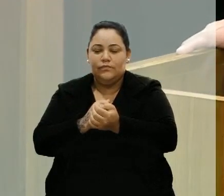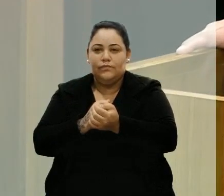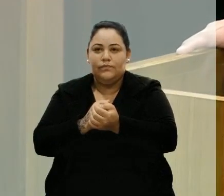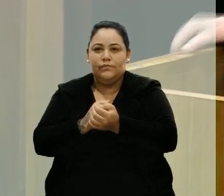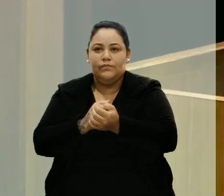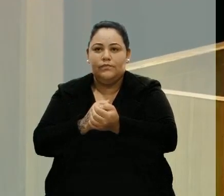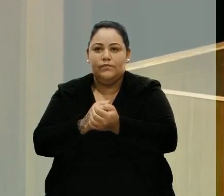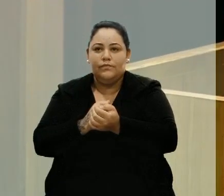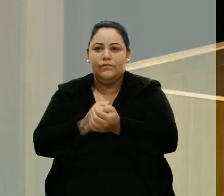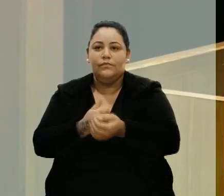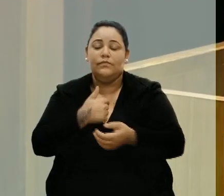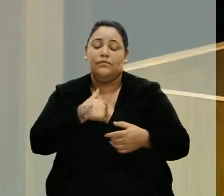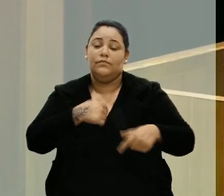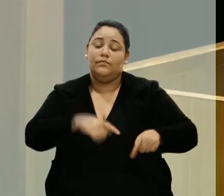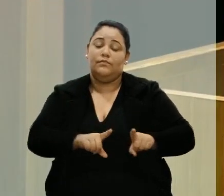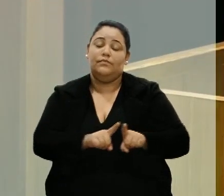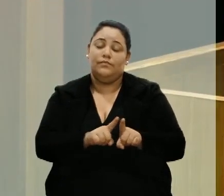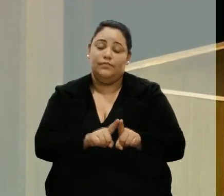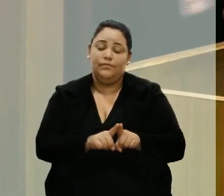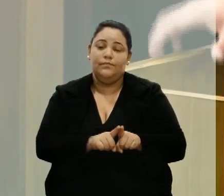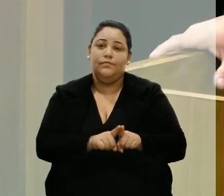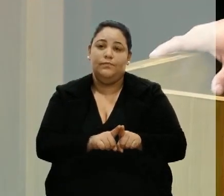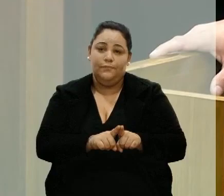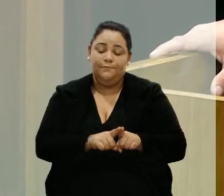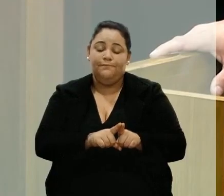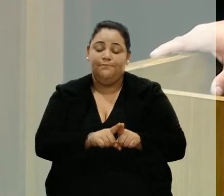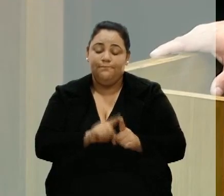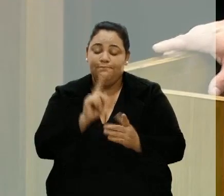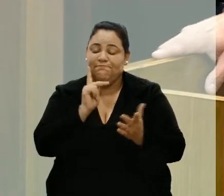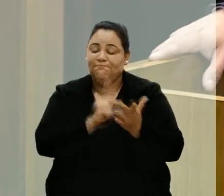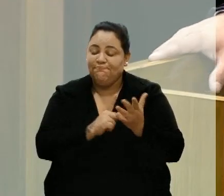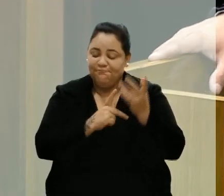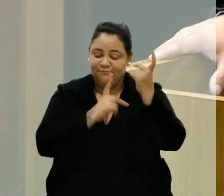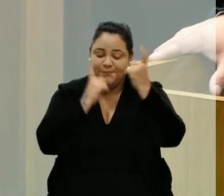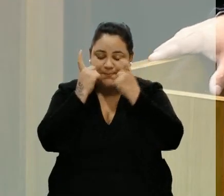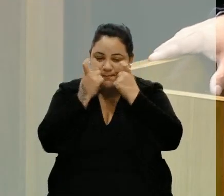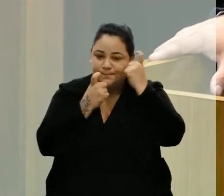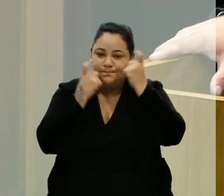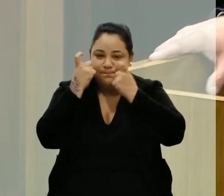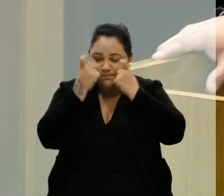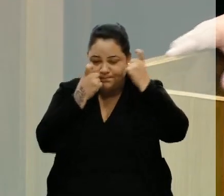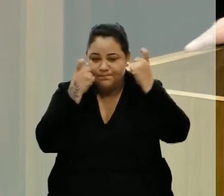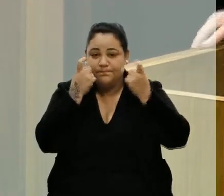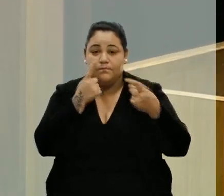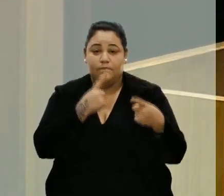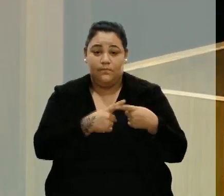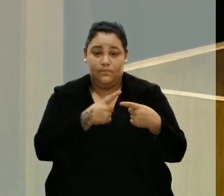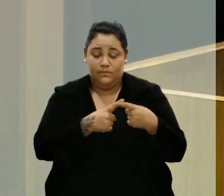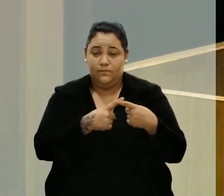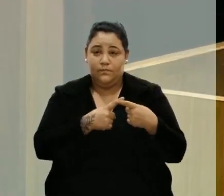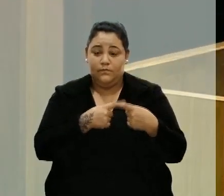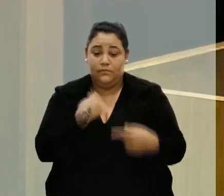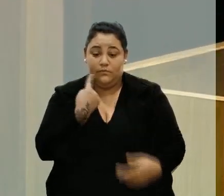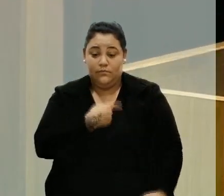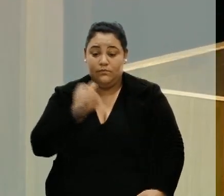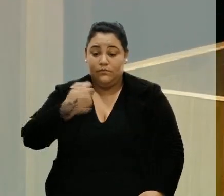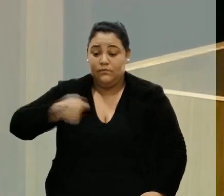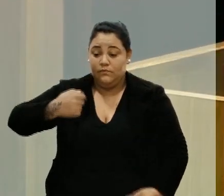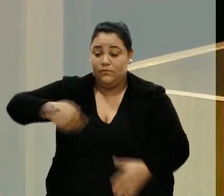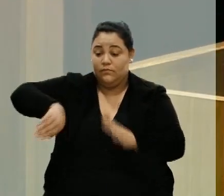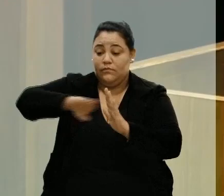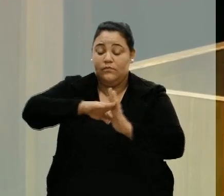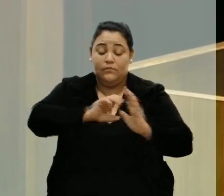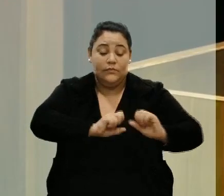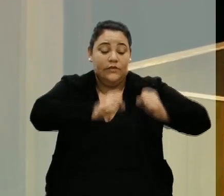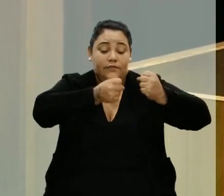eu fico muito preocupado, porque nós temos que vir aqui defender